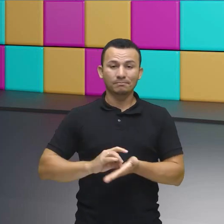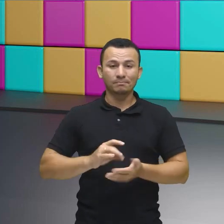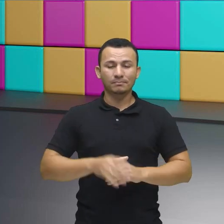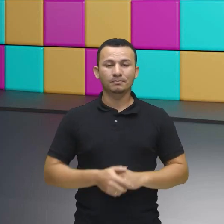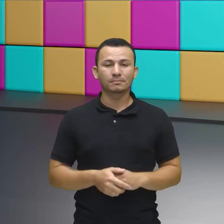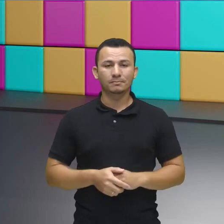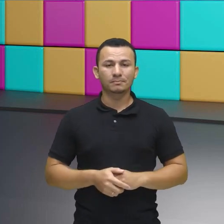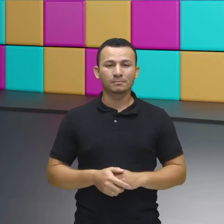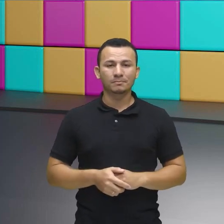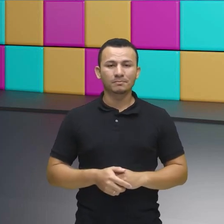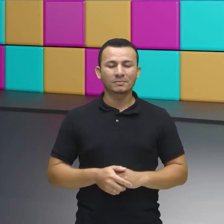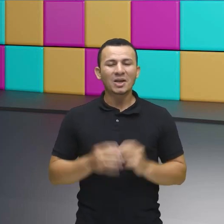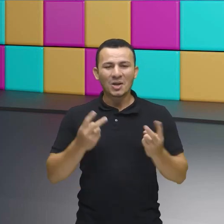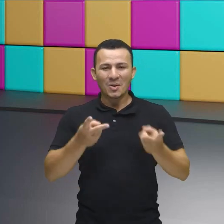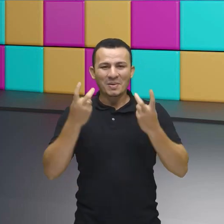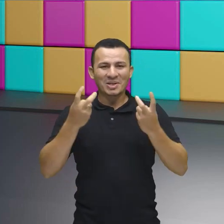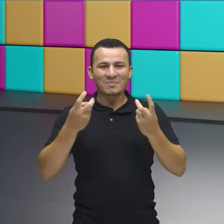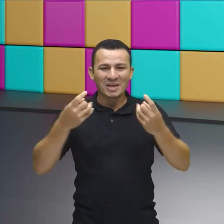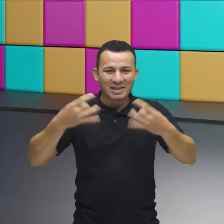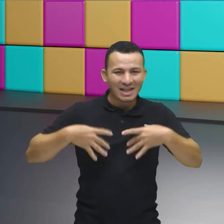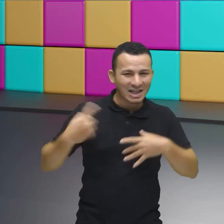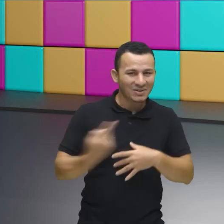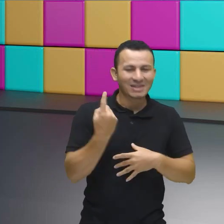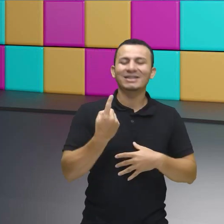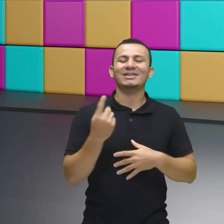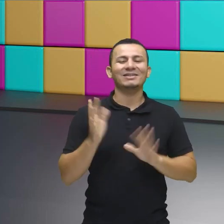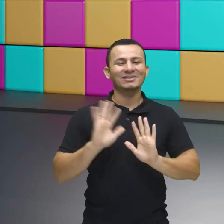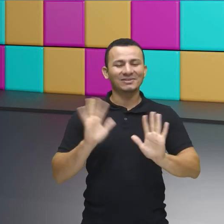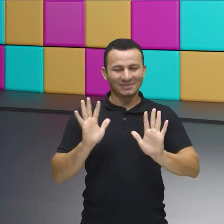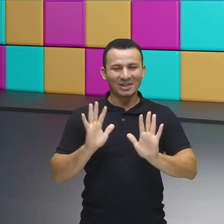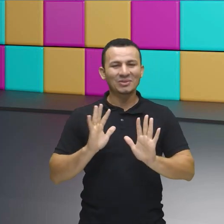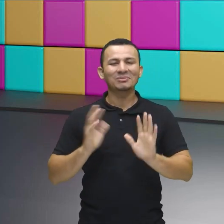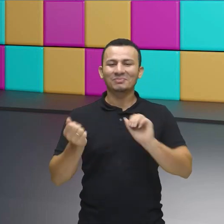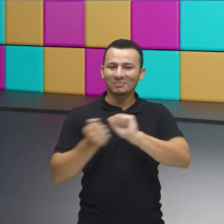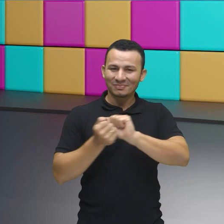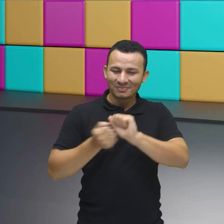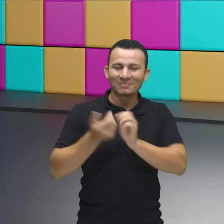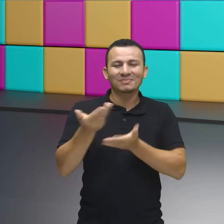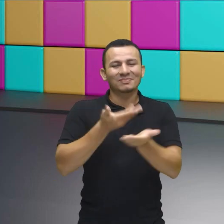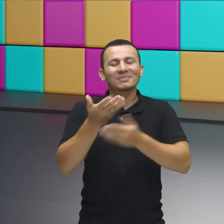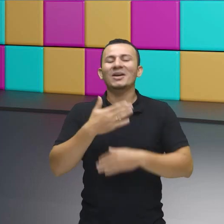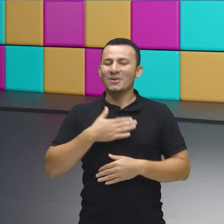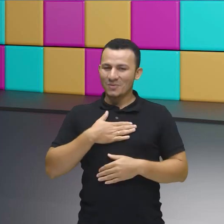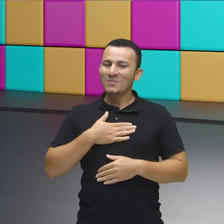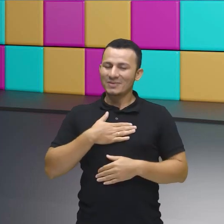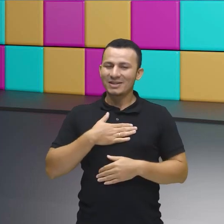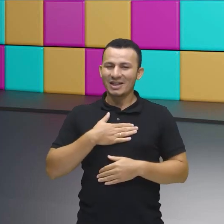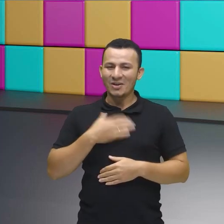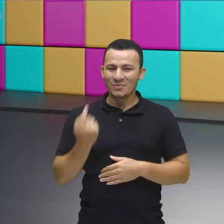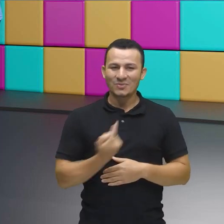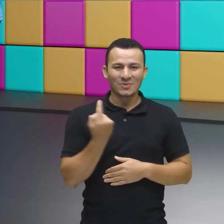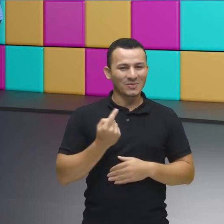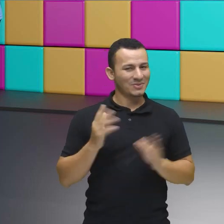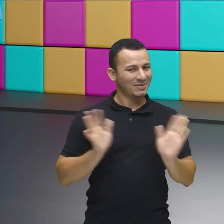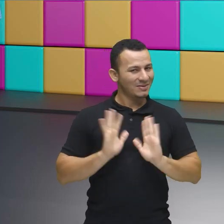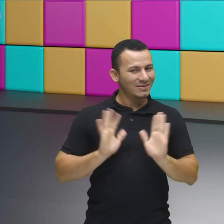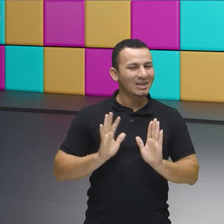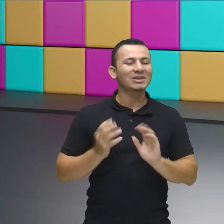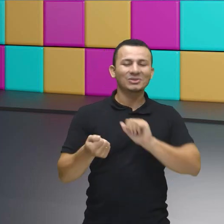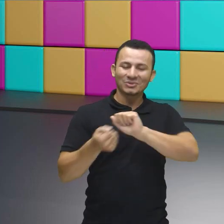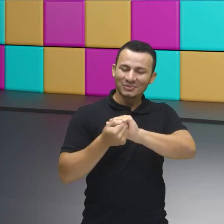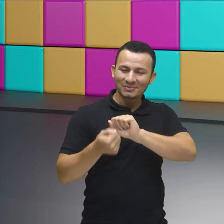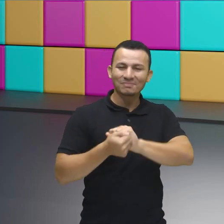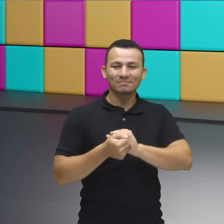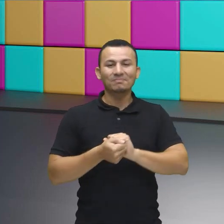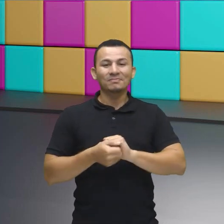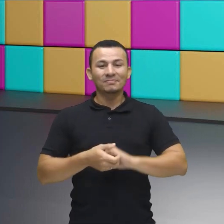não me abandonaram, eu não estou só, certo? Gostei muito de saber que eu não estou só nesse momento e como